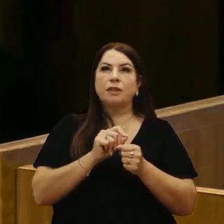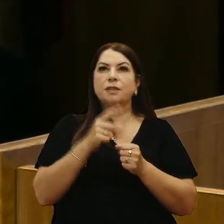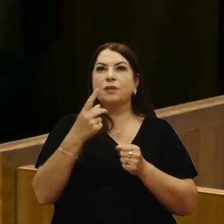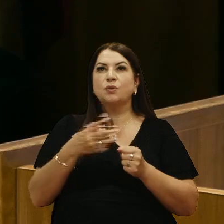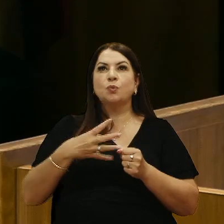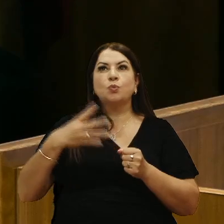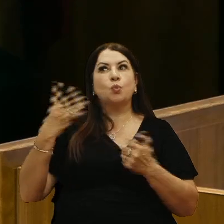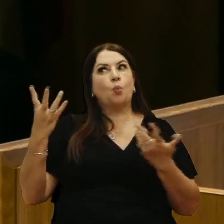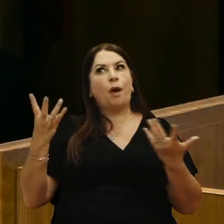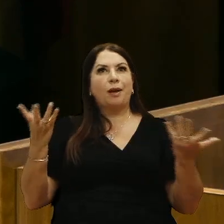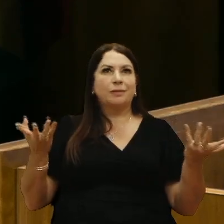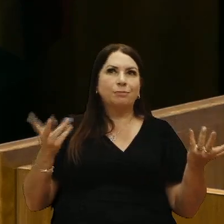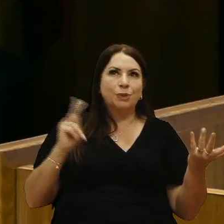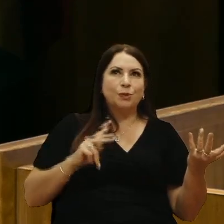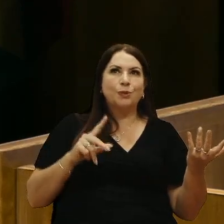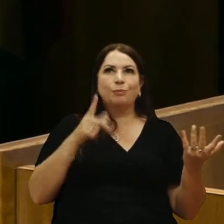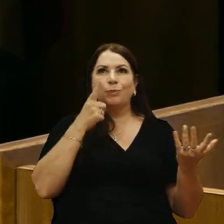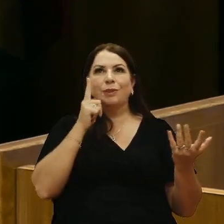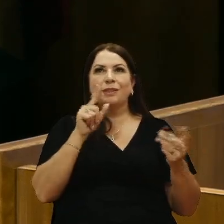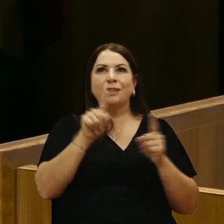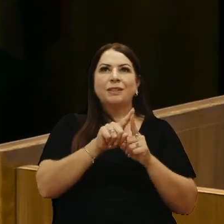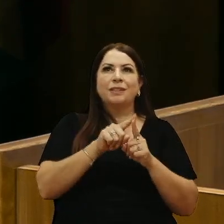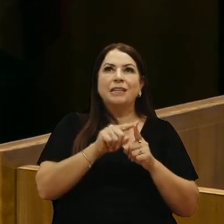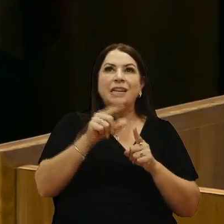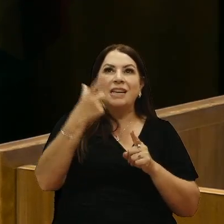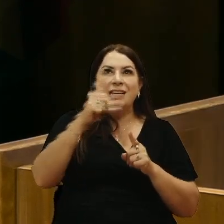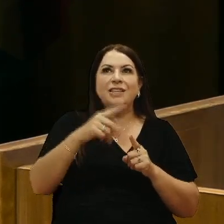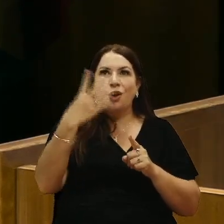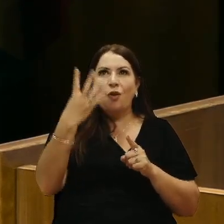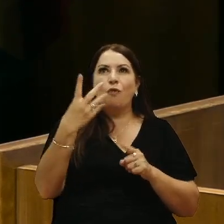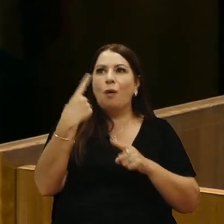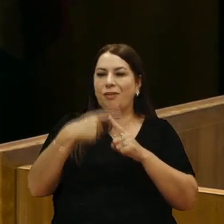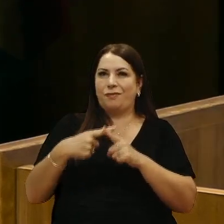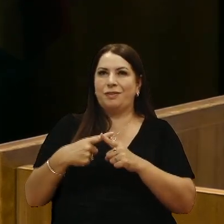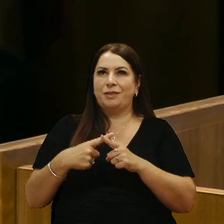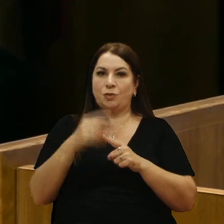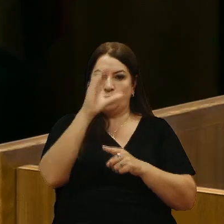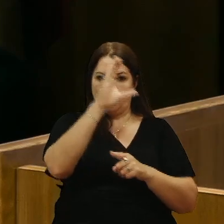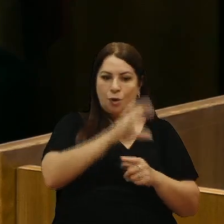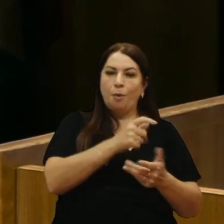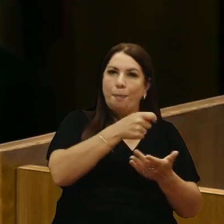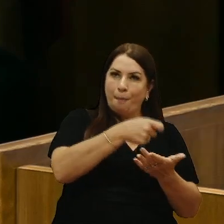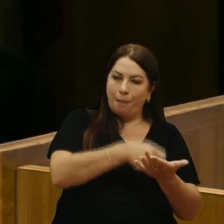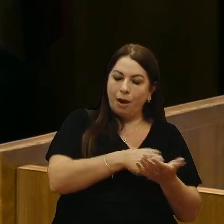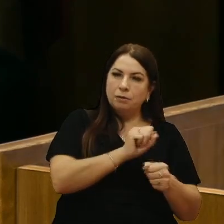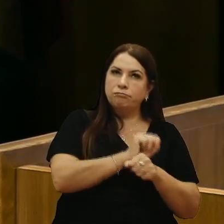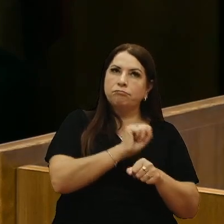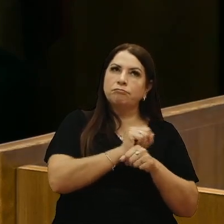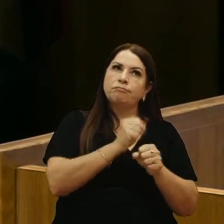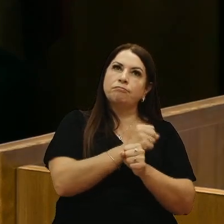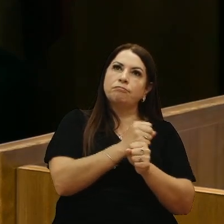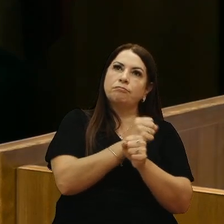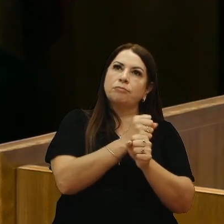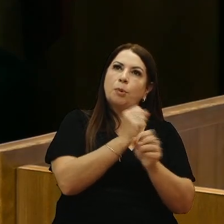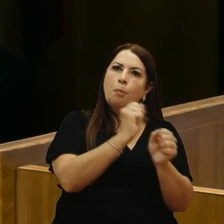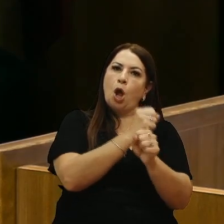quarto talvez termine recebendo pela 4ª vez. O cidadão paga e espera por anos uma